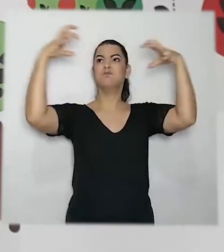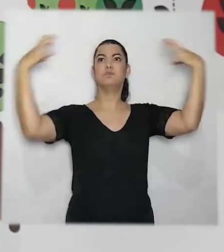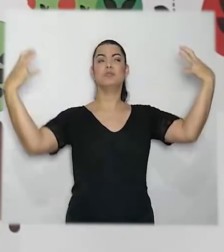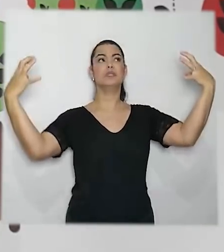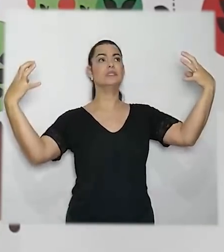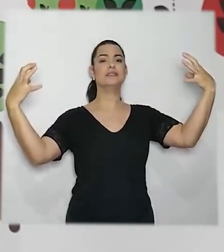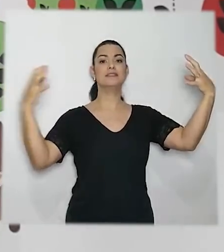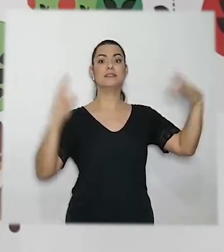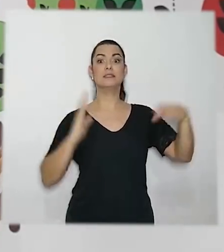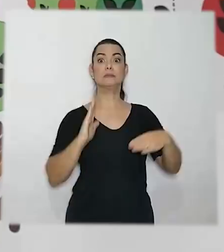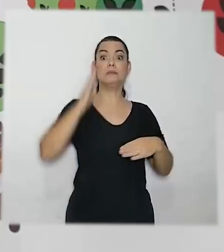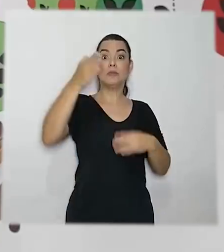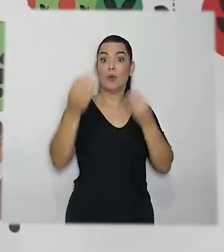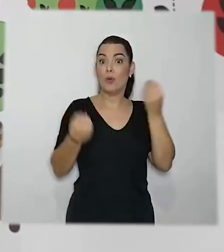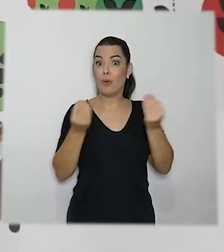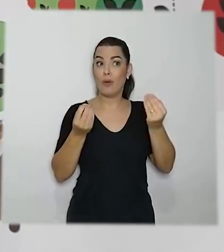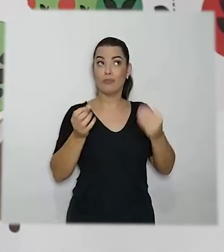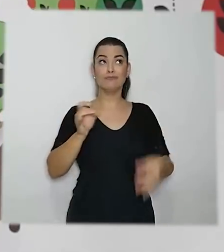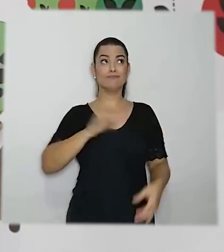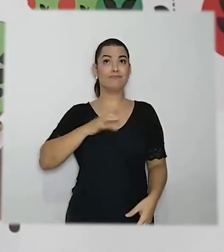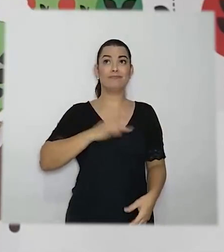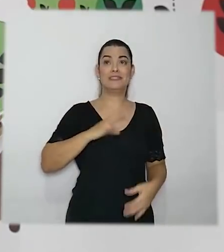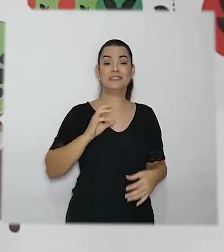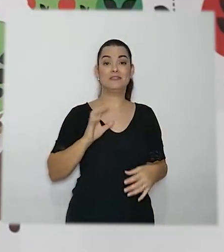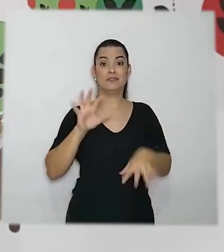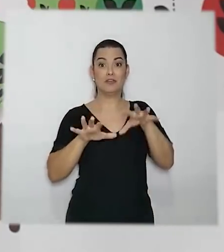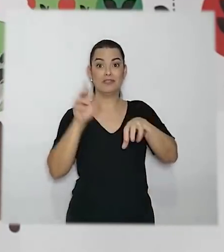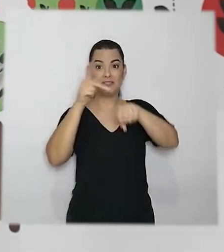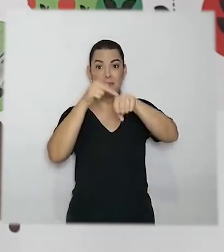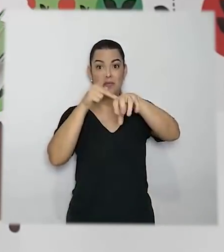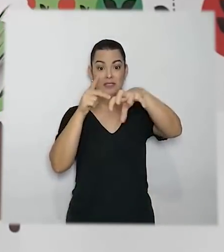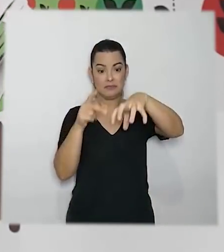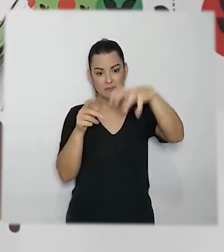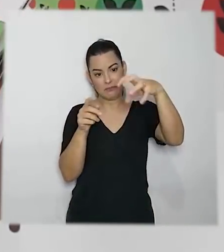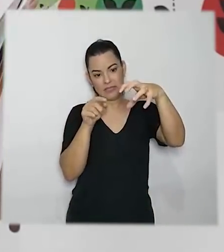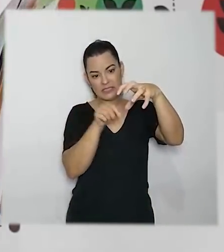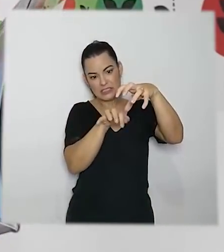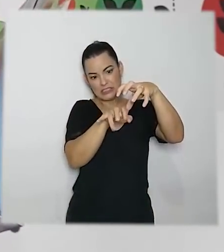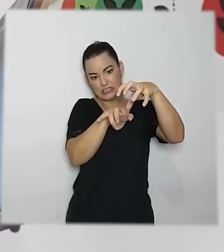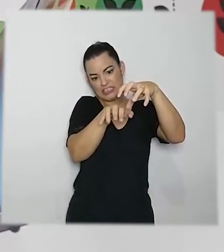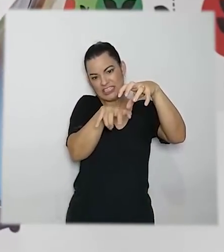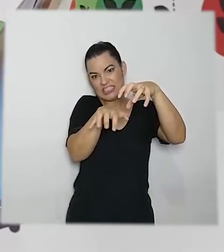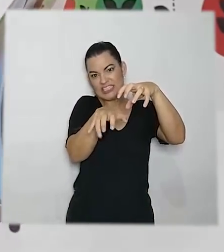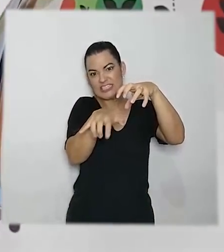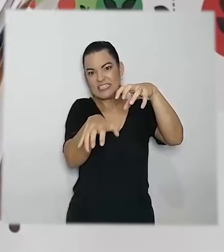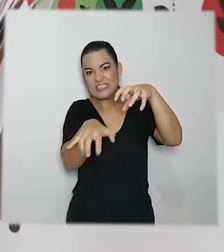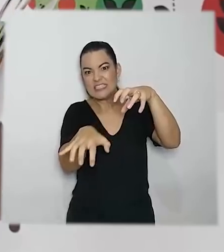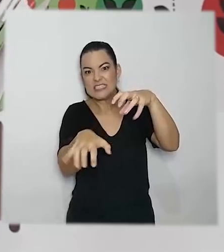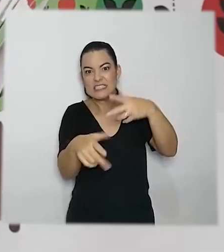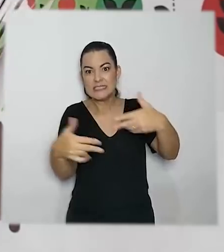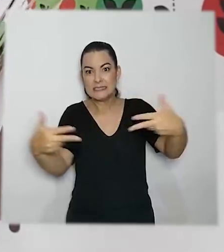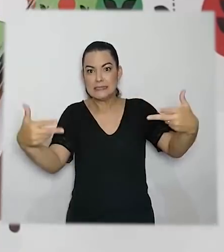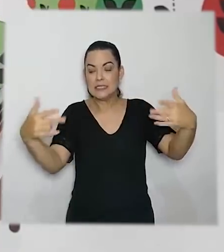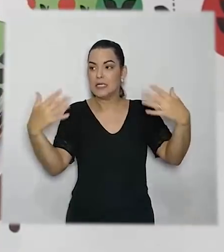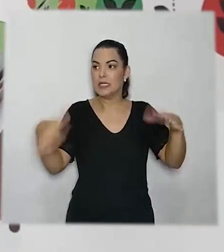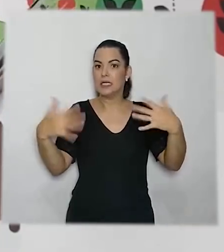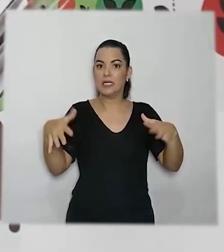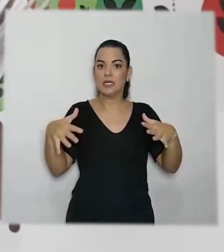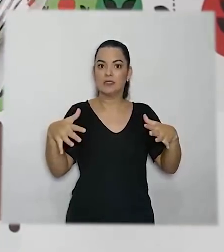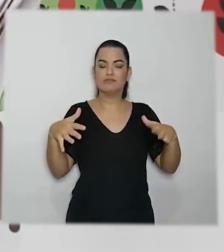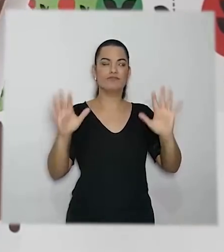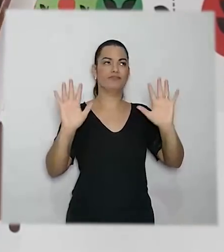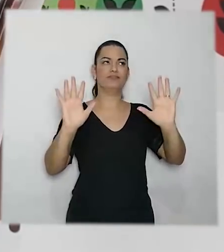elas. E se ali houvesse aranhas? Com vergonha, ele pensou: